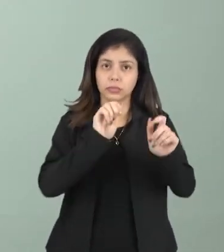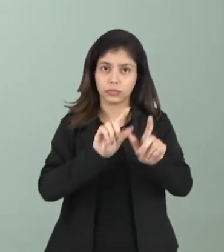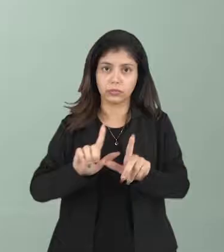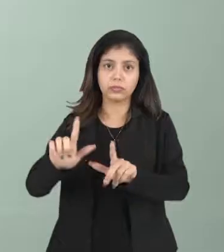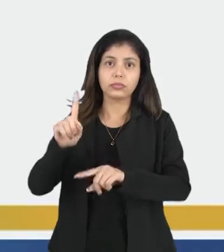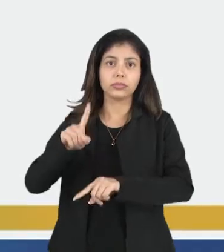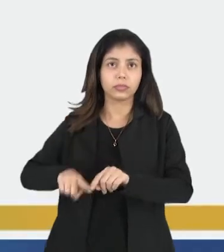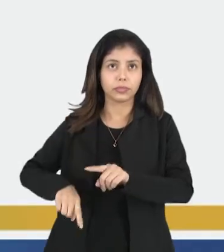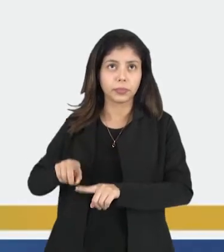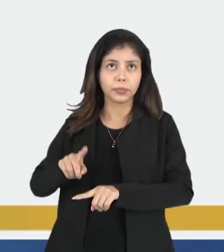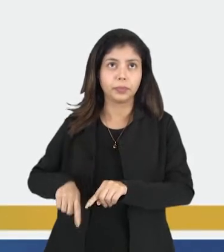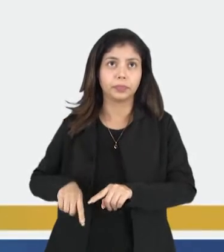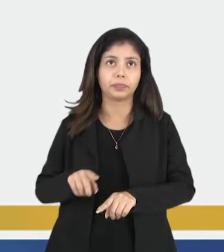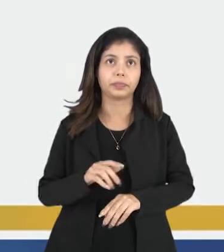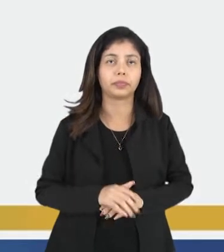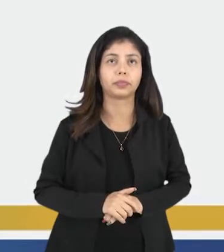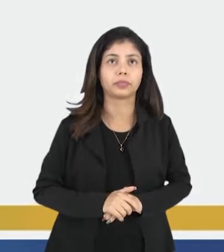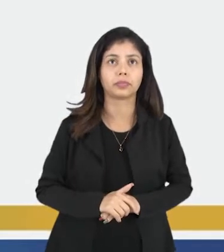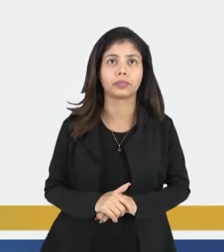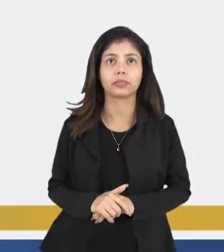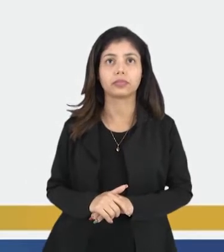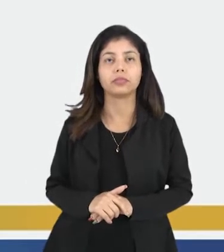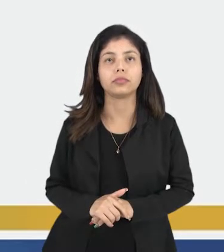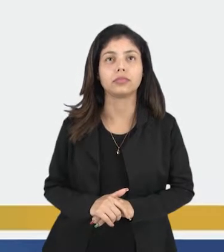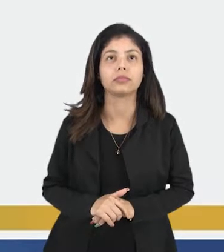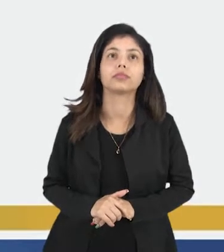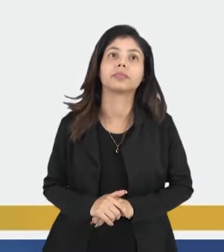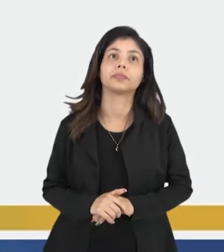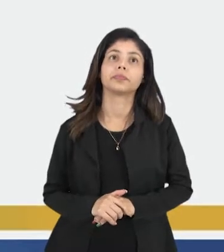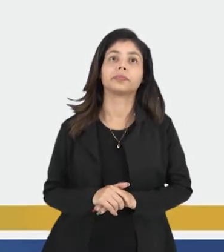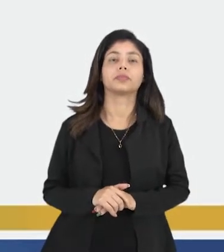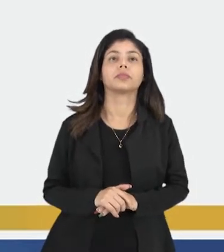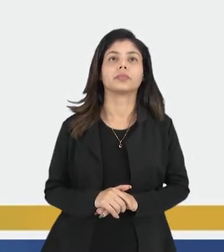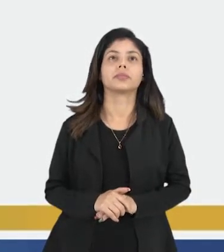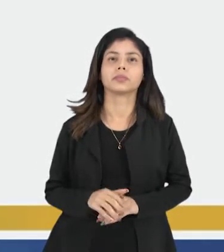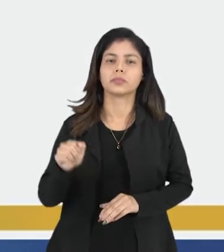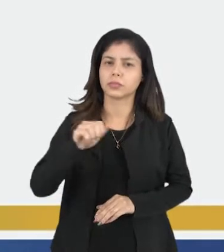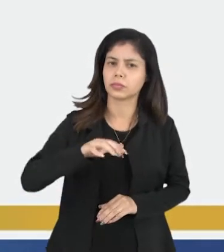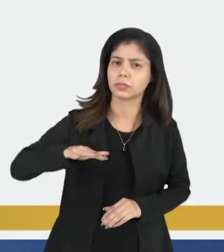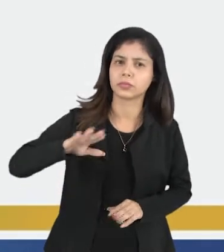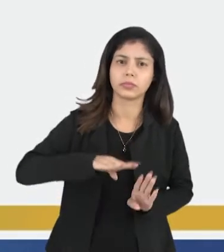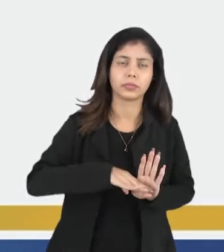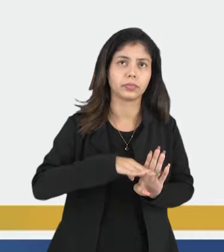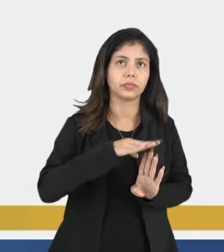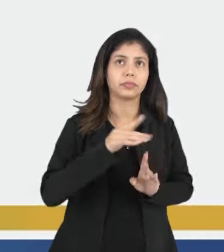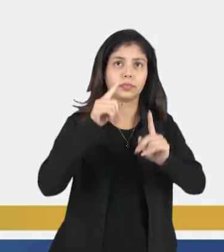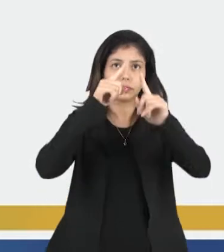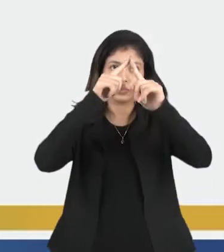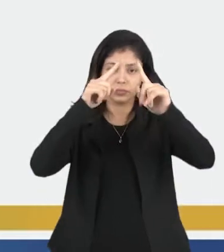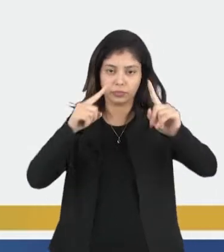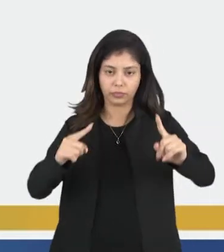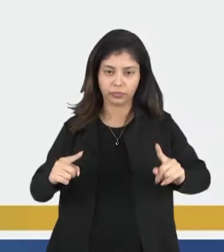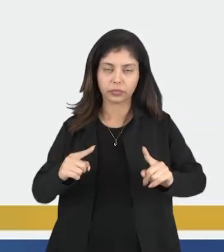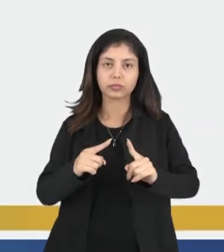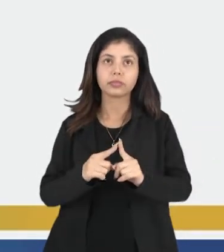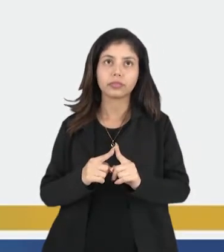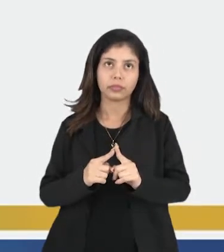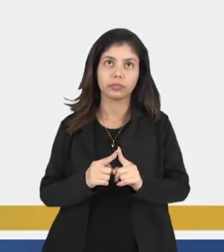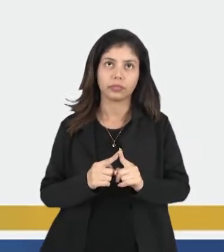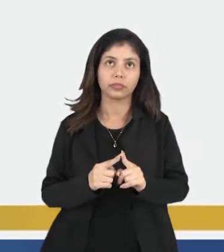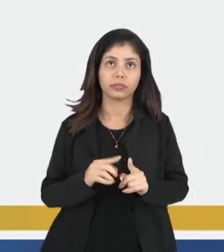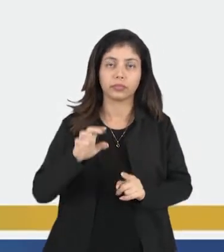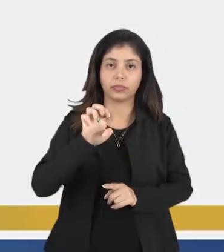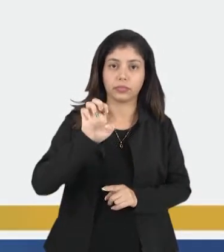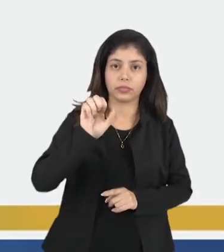comigo o nosso material a área e volume de pirâmide Então a pirâmide é uma figura geométrica espacial